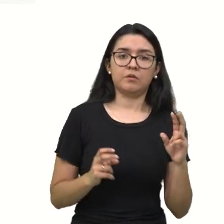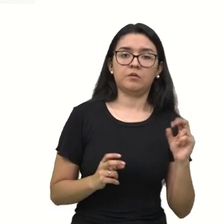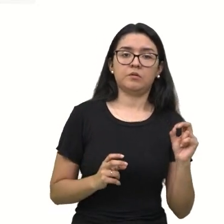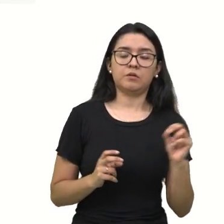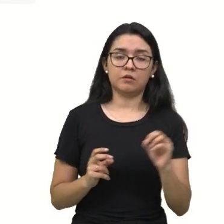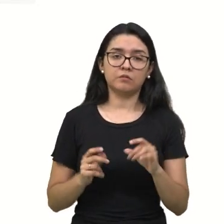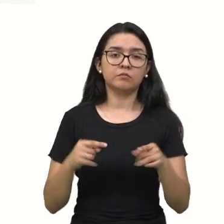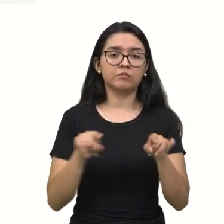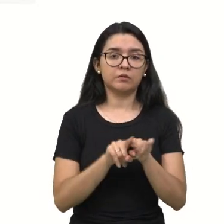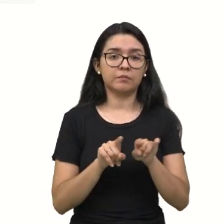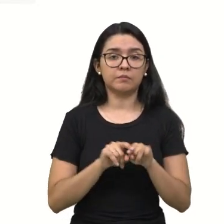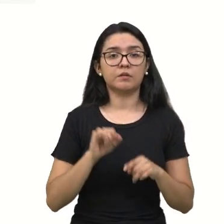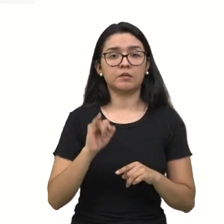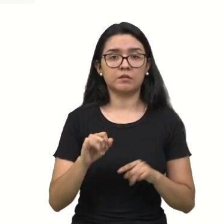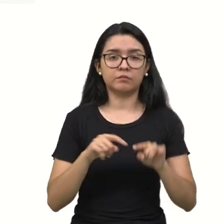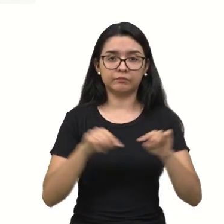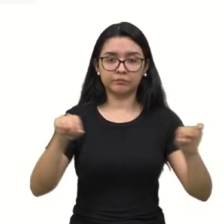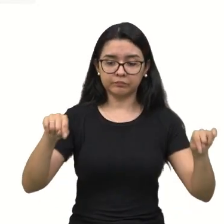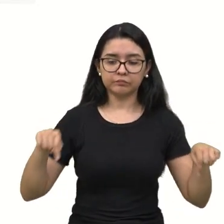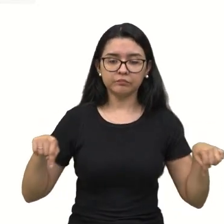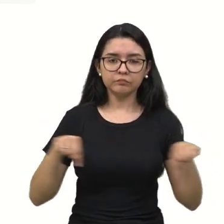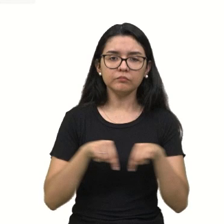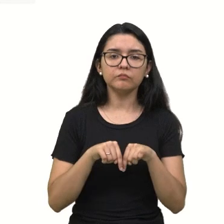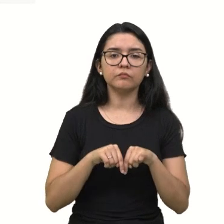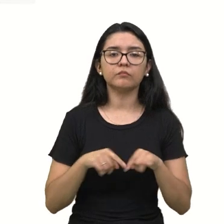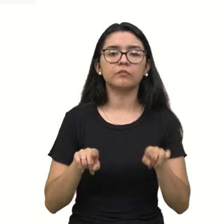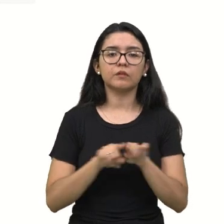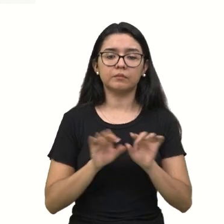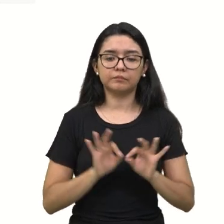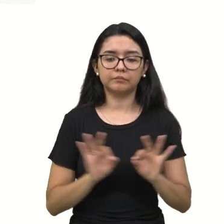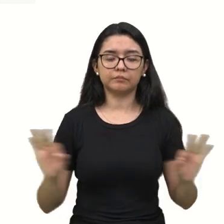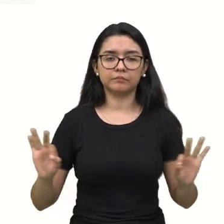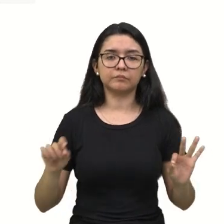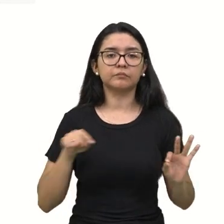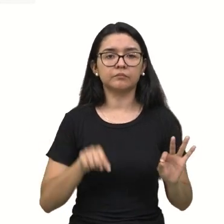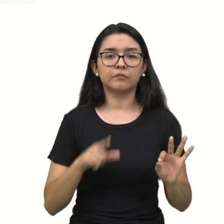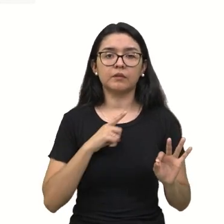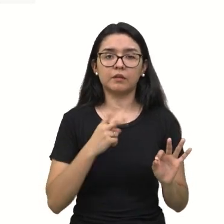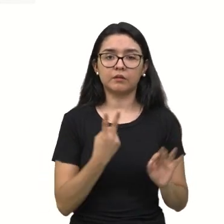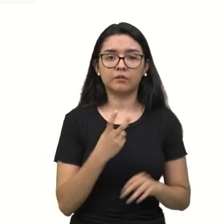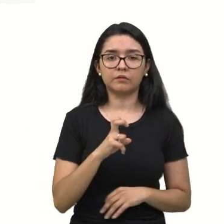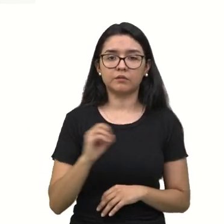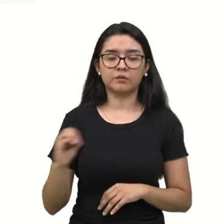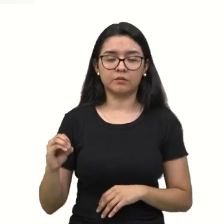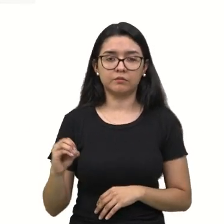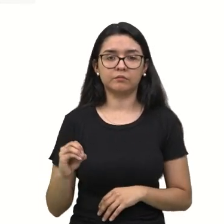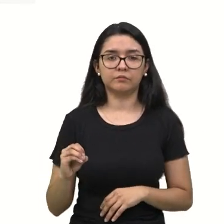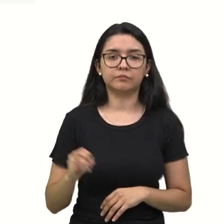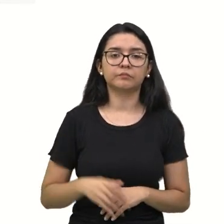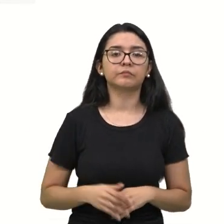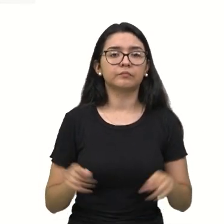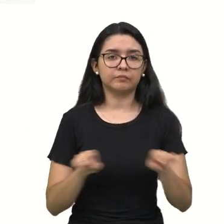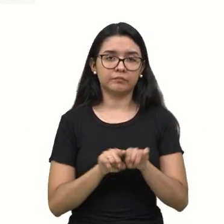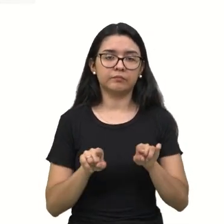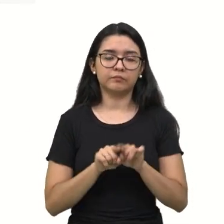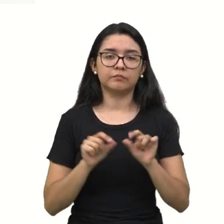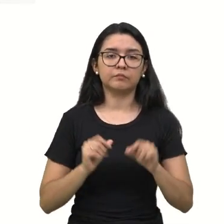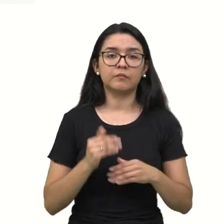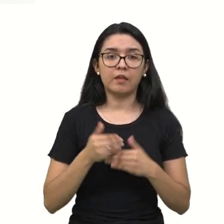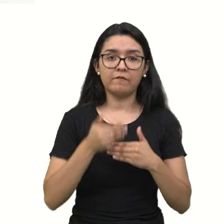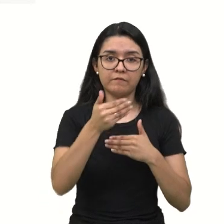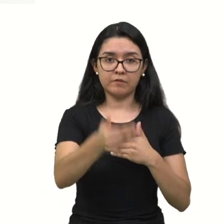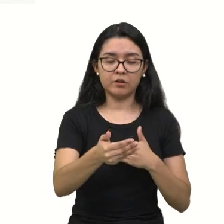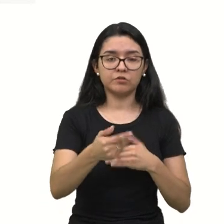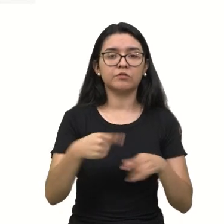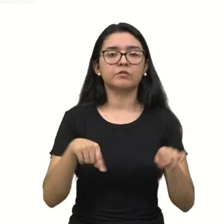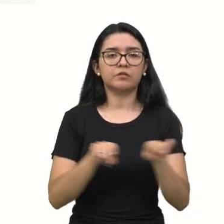é retangular, então se aqui do lado, que é o comprimento, tem 2.500, necessariamente do outro lado